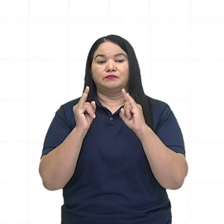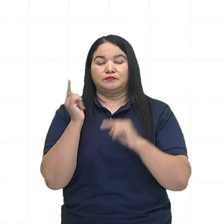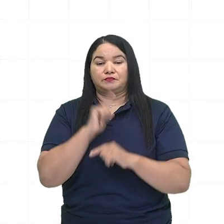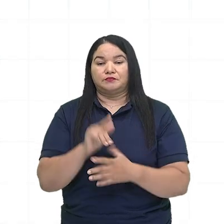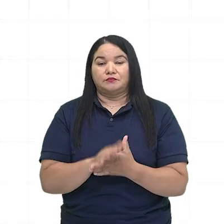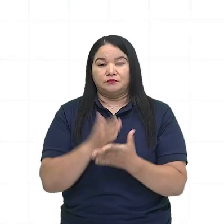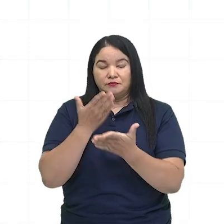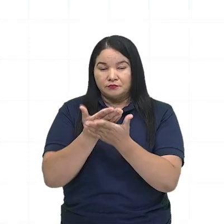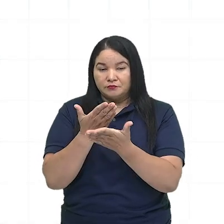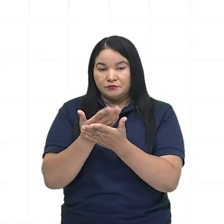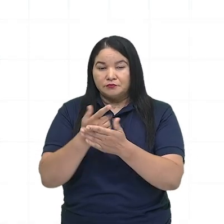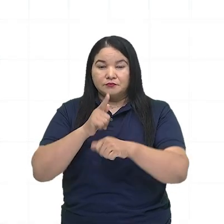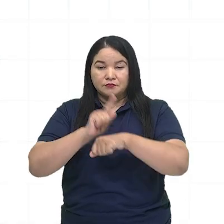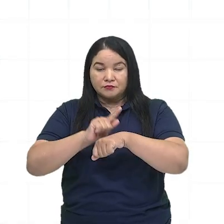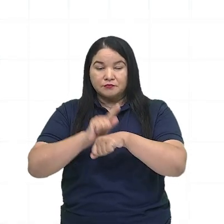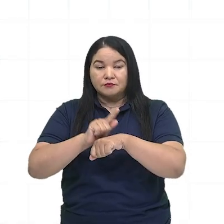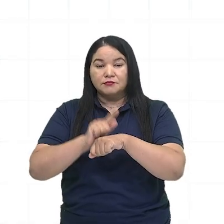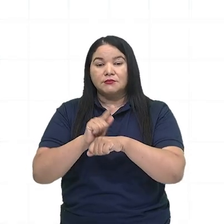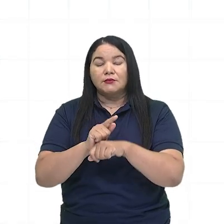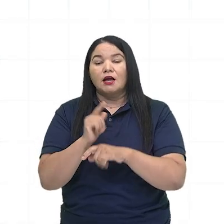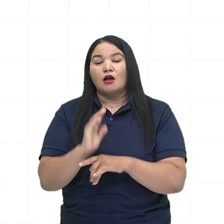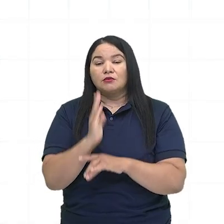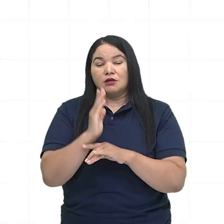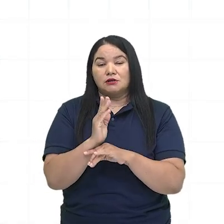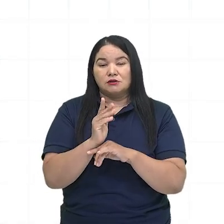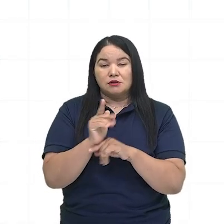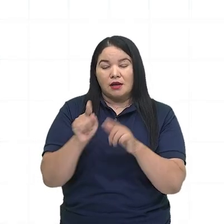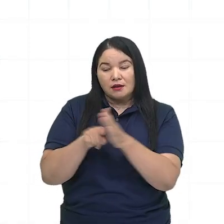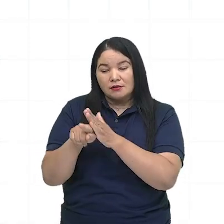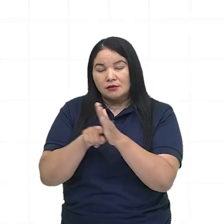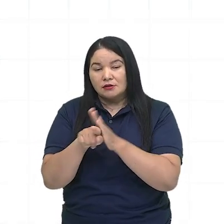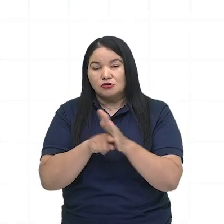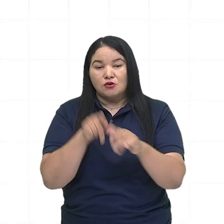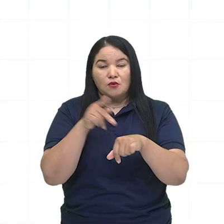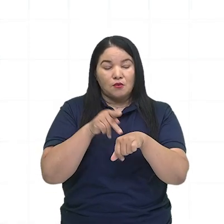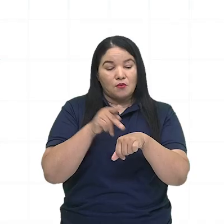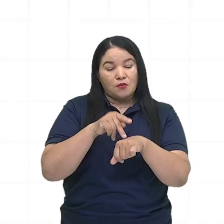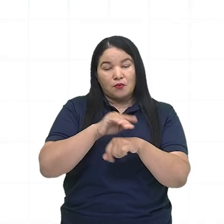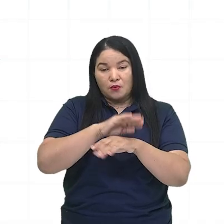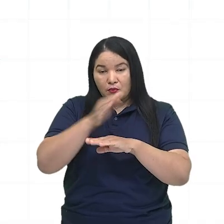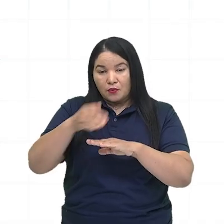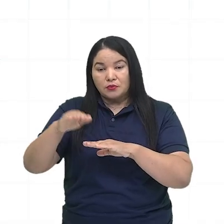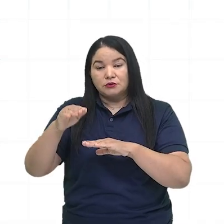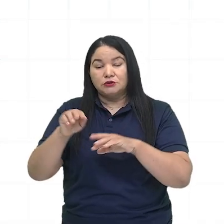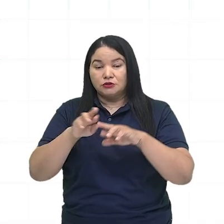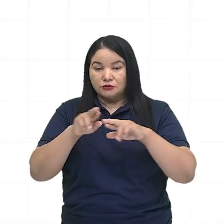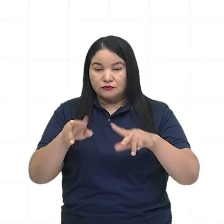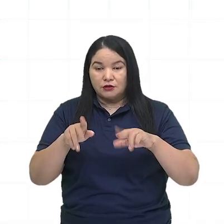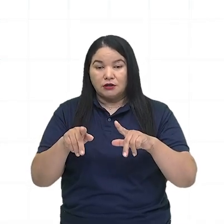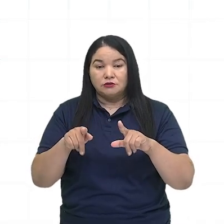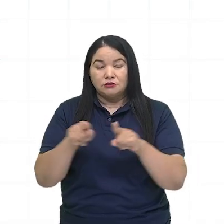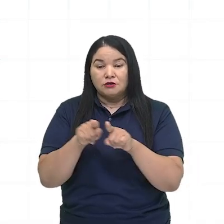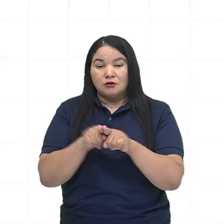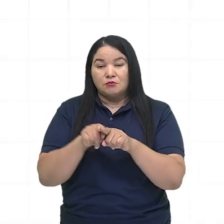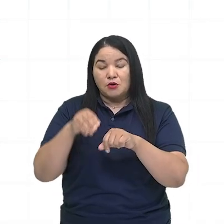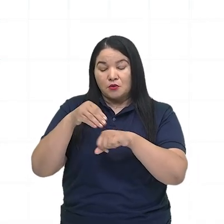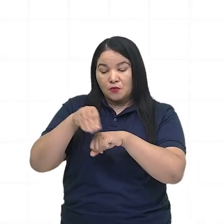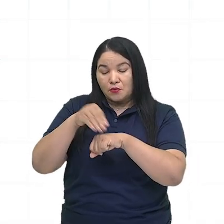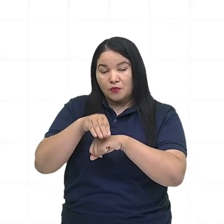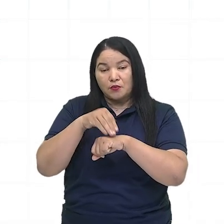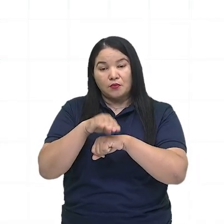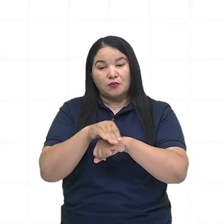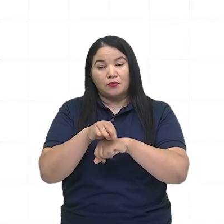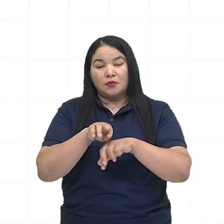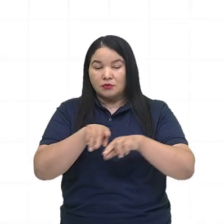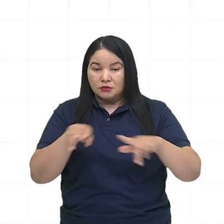geológicos, né, ocorrem com a análise de rochas, minerais e fósseis, que eles fornecem ali, esses